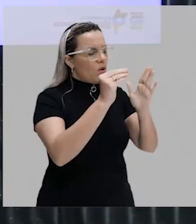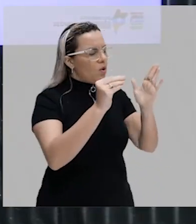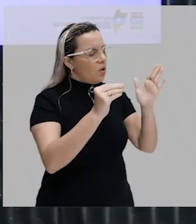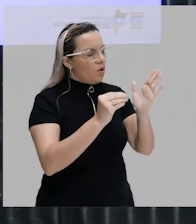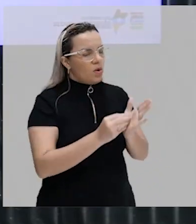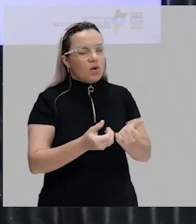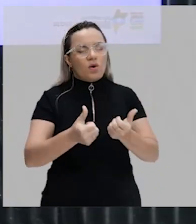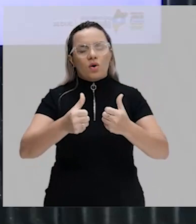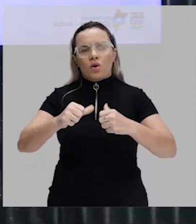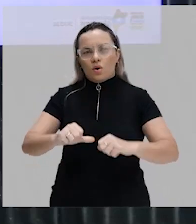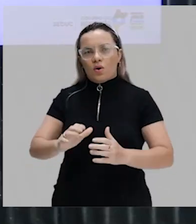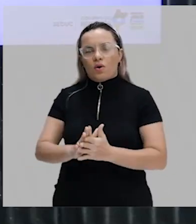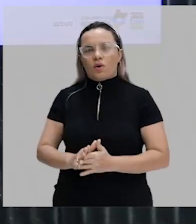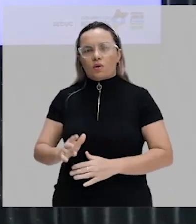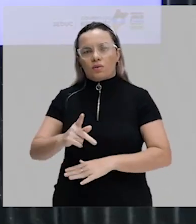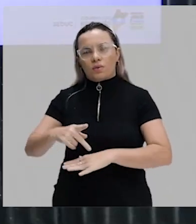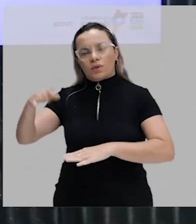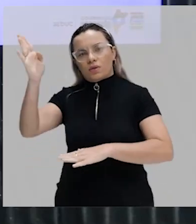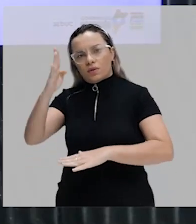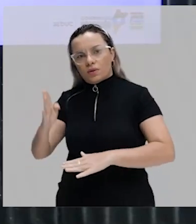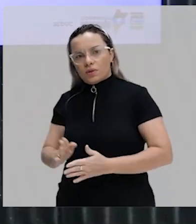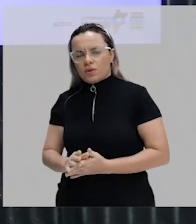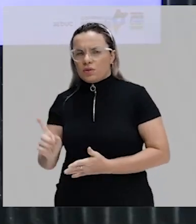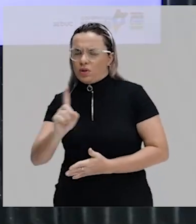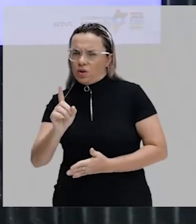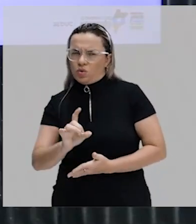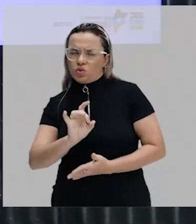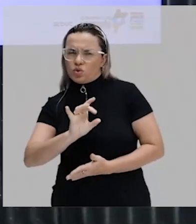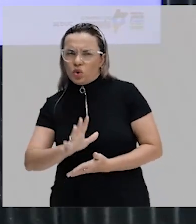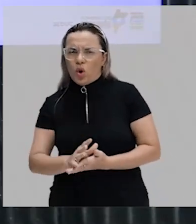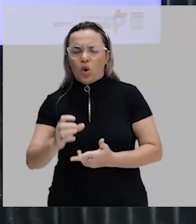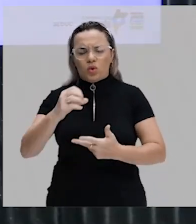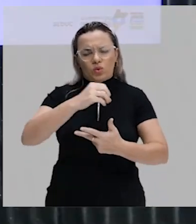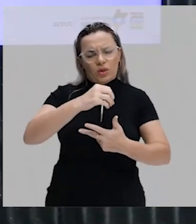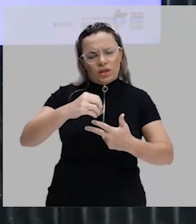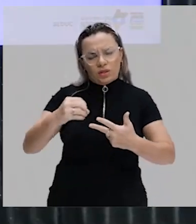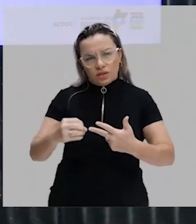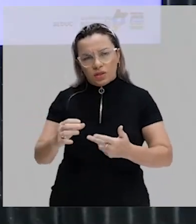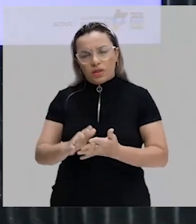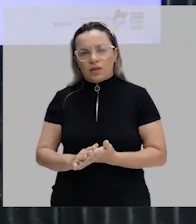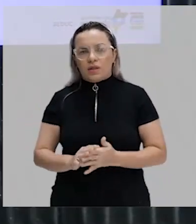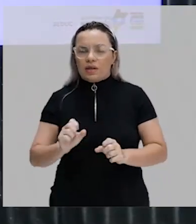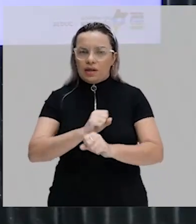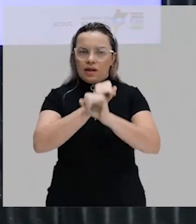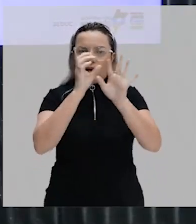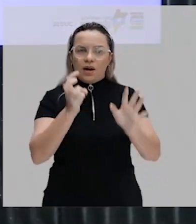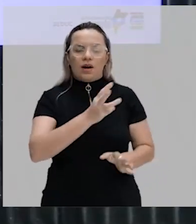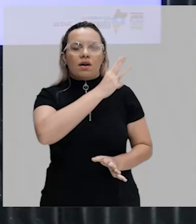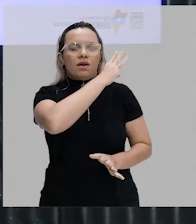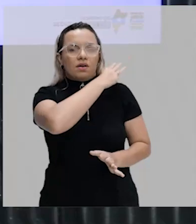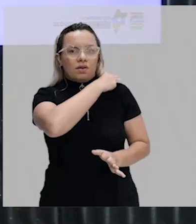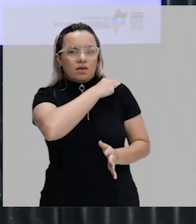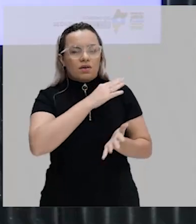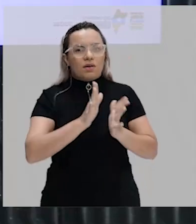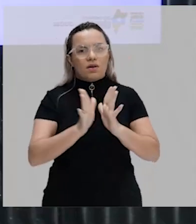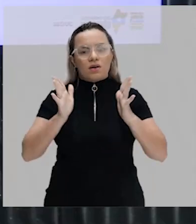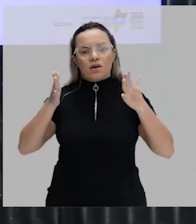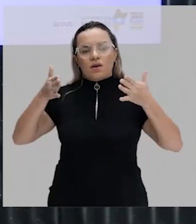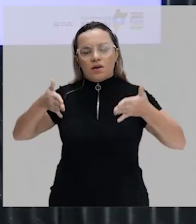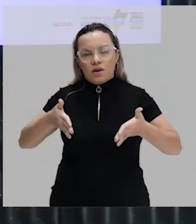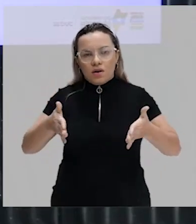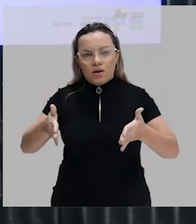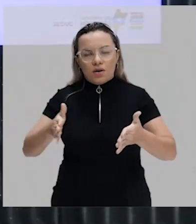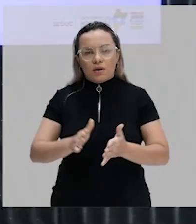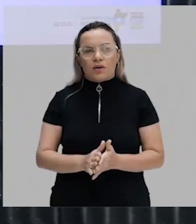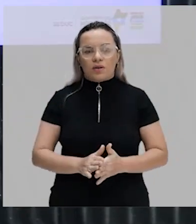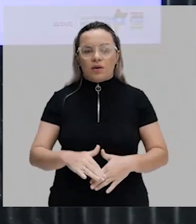avaliado a nível de Brasil. Não somente no Enem, claro, né? Como aluno do ensino médio, o nosso enfoque maior é te direcionar para o